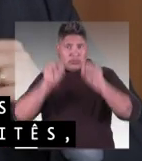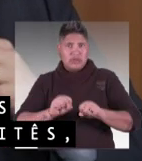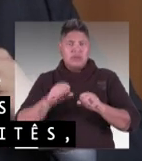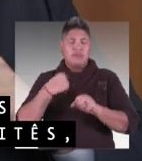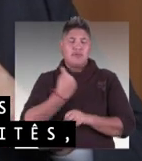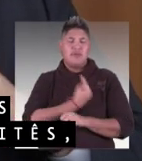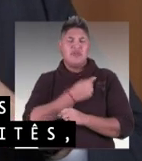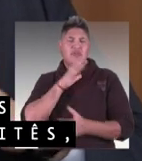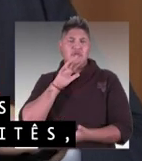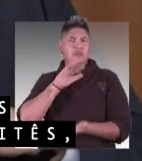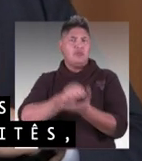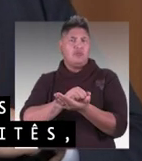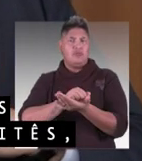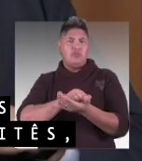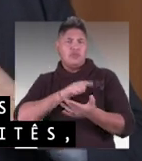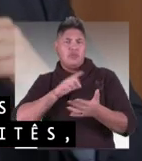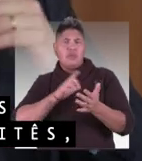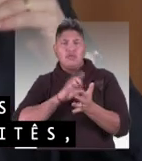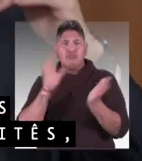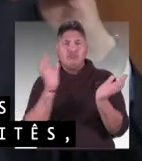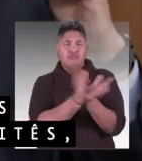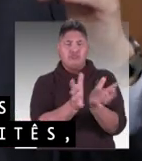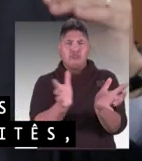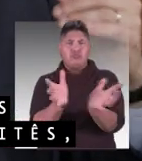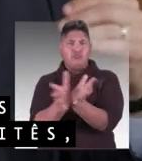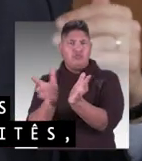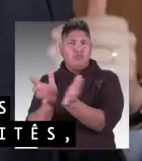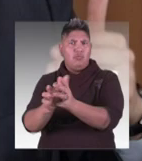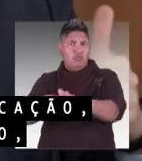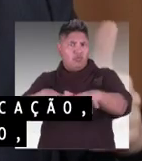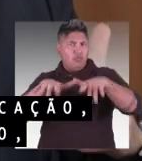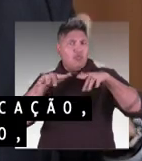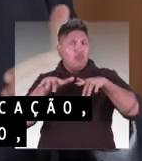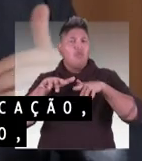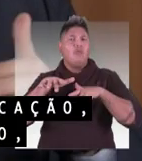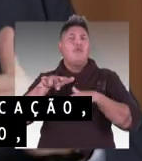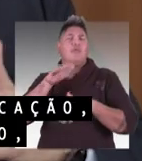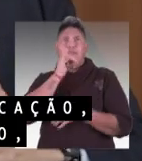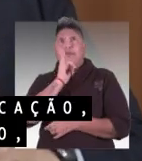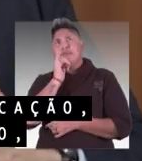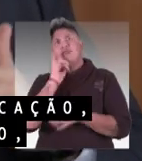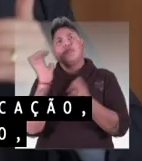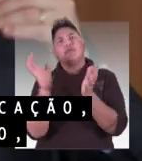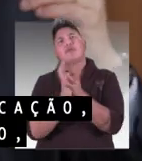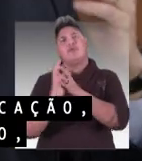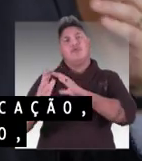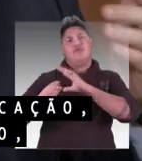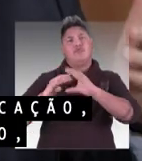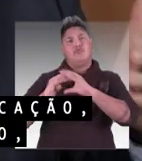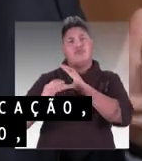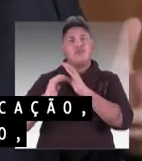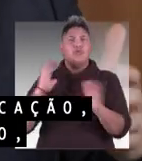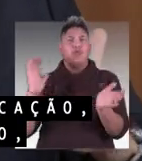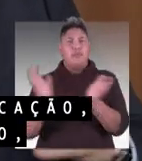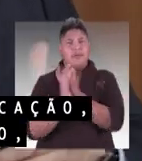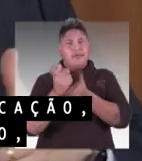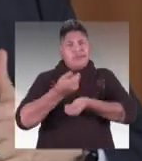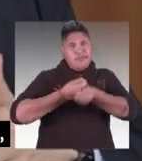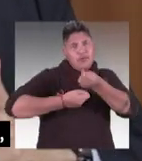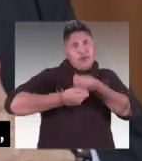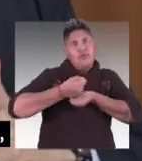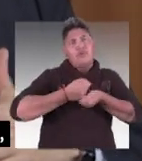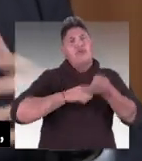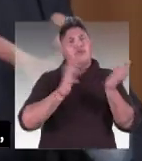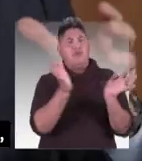nós implementamos com comitês, como o comitê de comunicação, comitê de orçamento, comitê